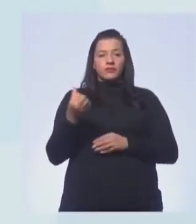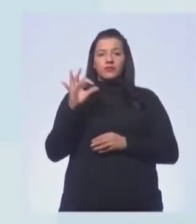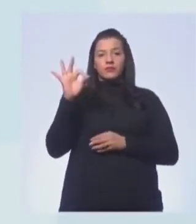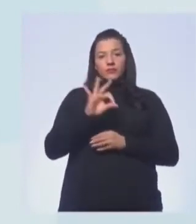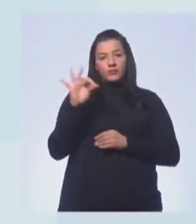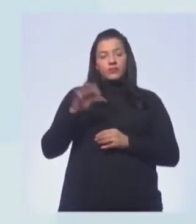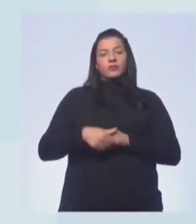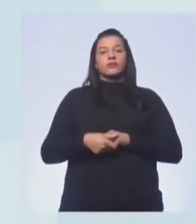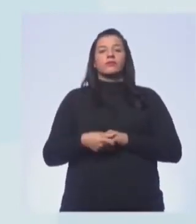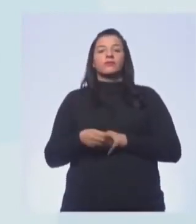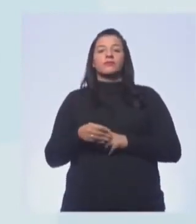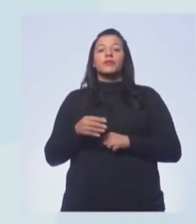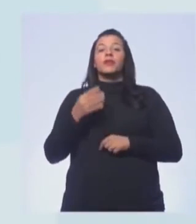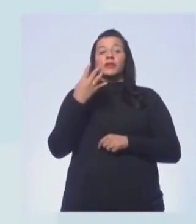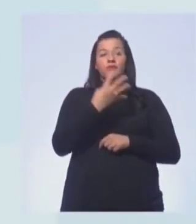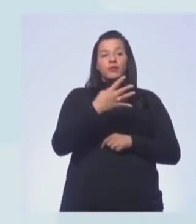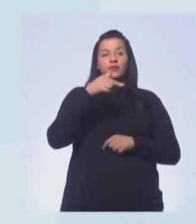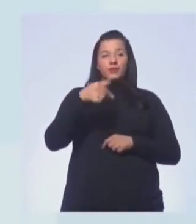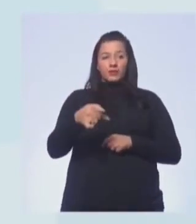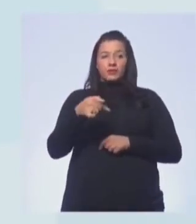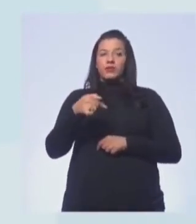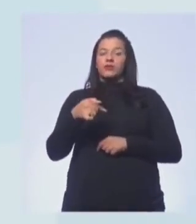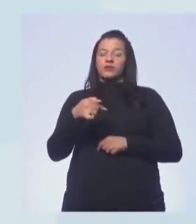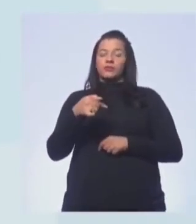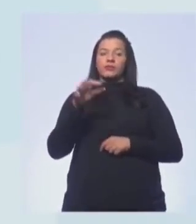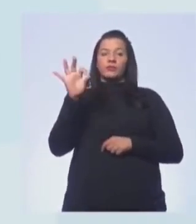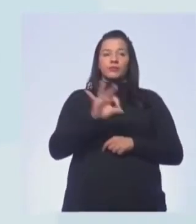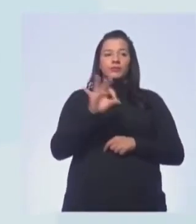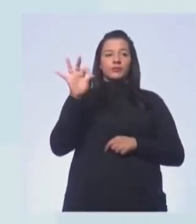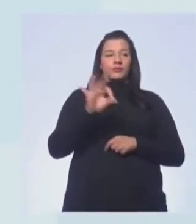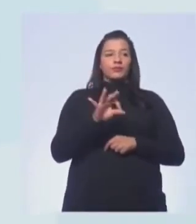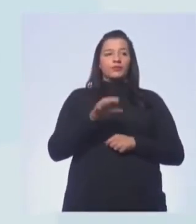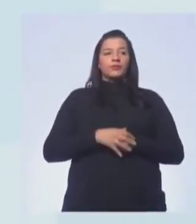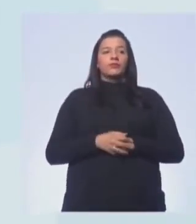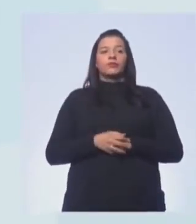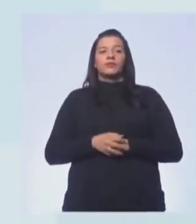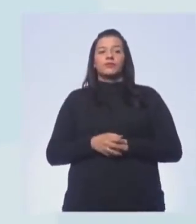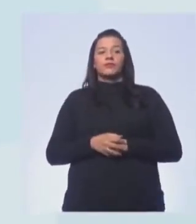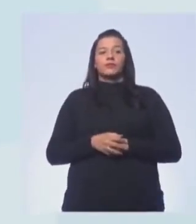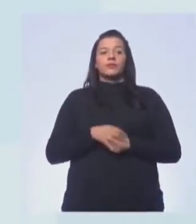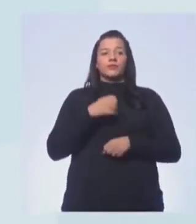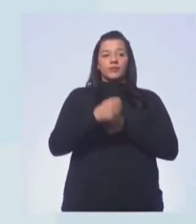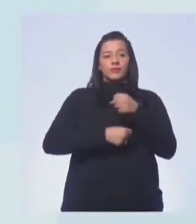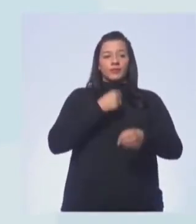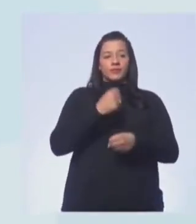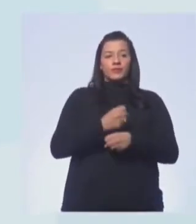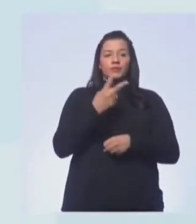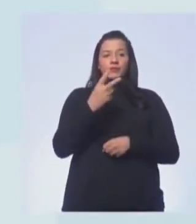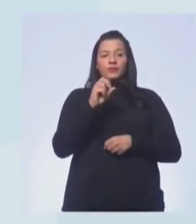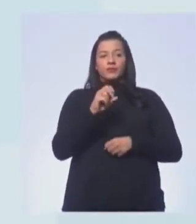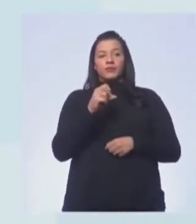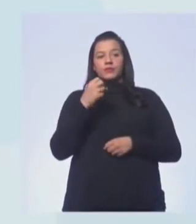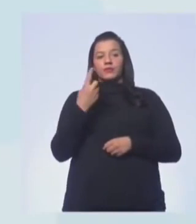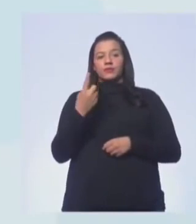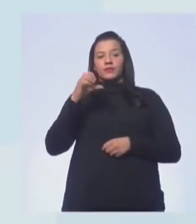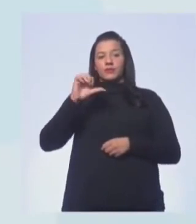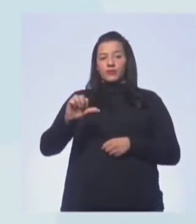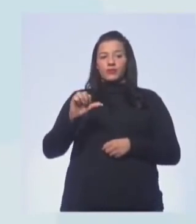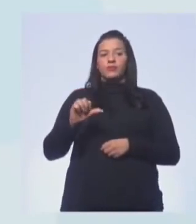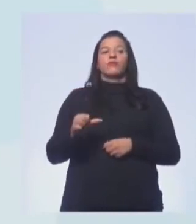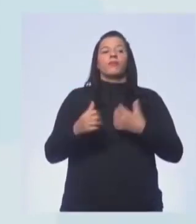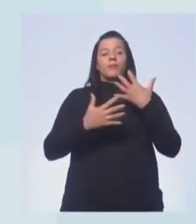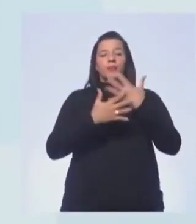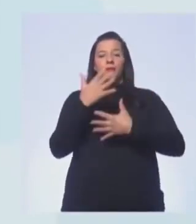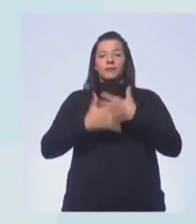que é a internet. E 47%... o ano. Em 2019, desculpa, 66% é a internet que atrapalha a